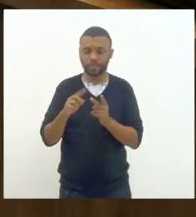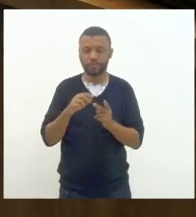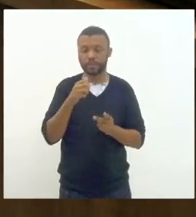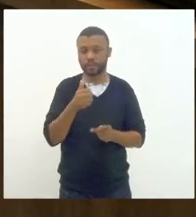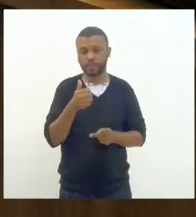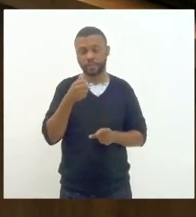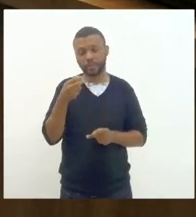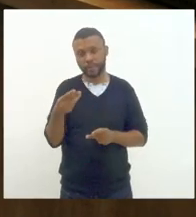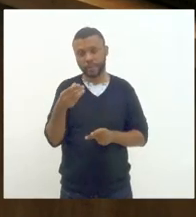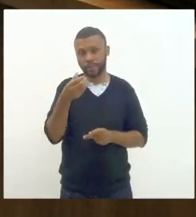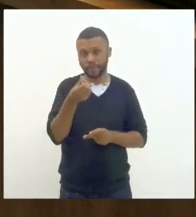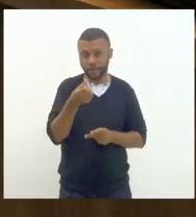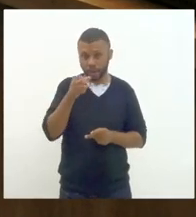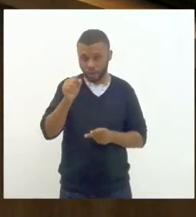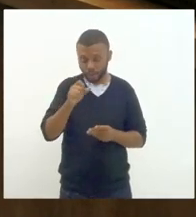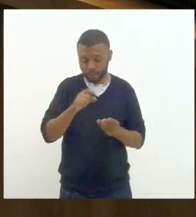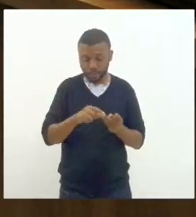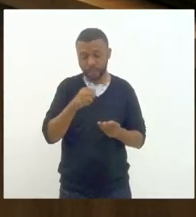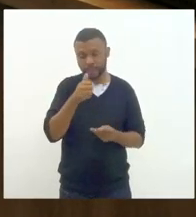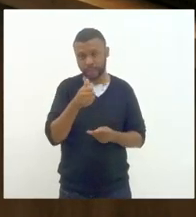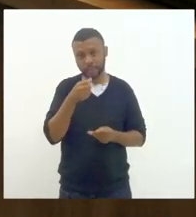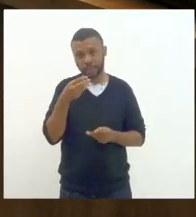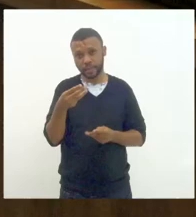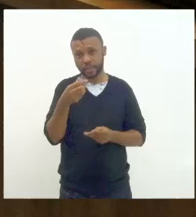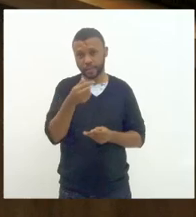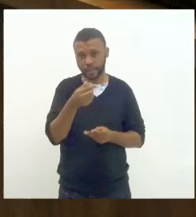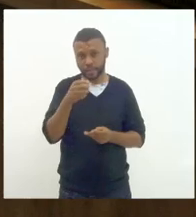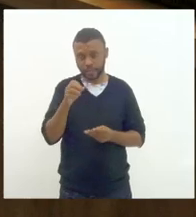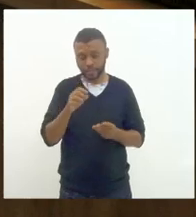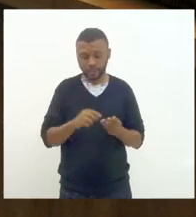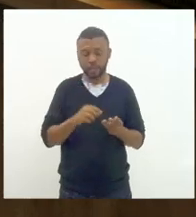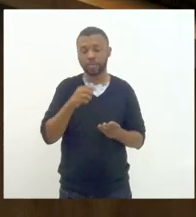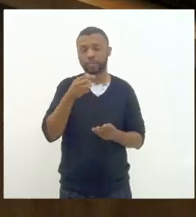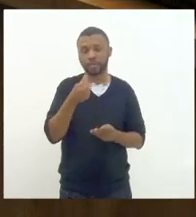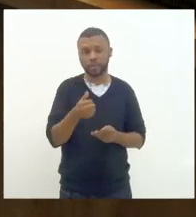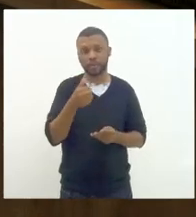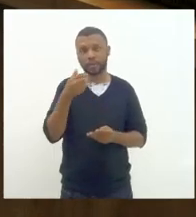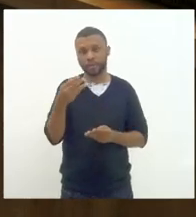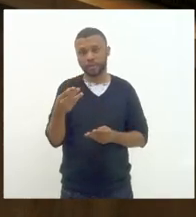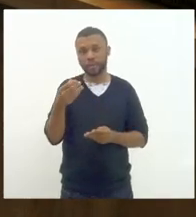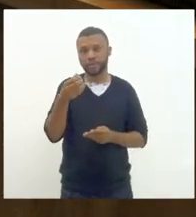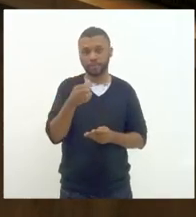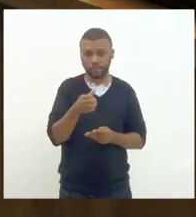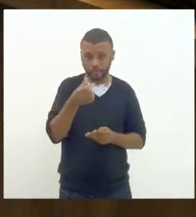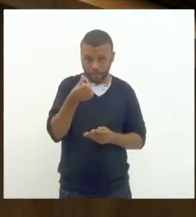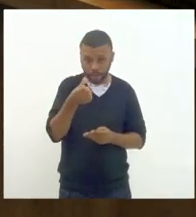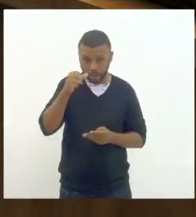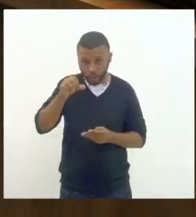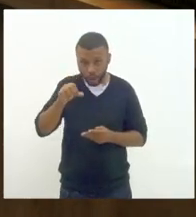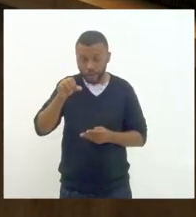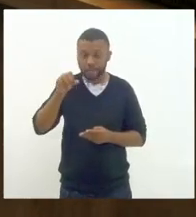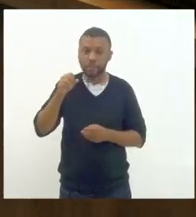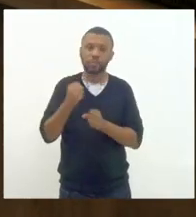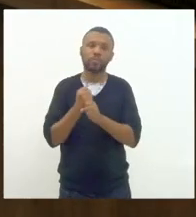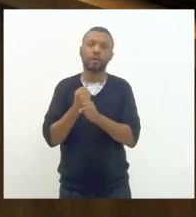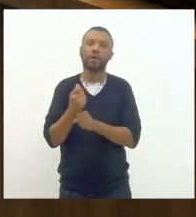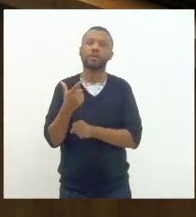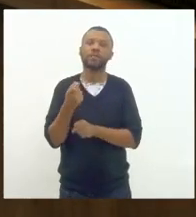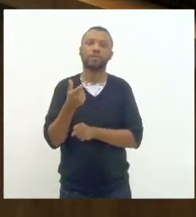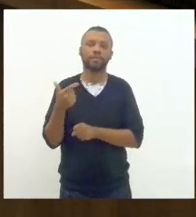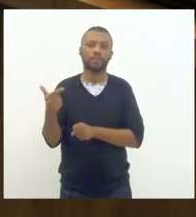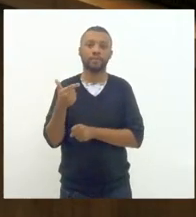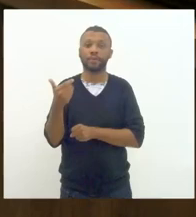de 22, 1370 de 22 e o 1369 de 22. E pedi a Vossa Excelência,